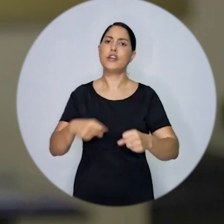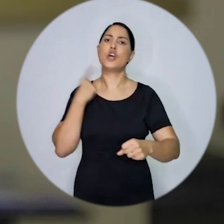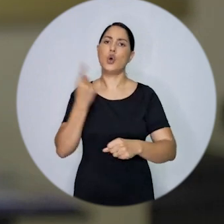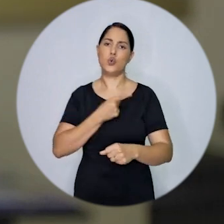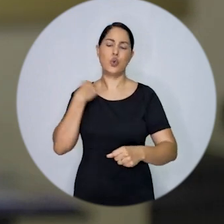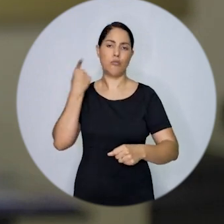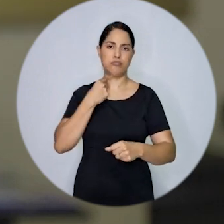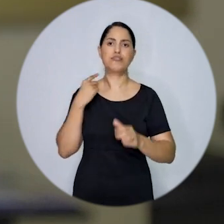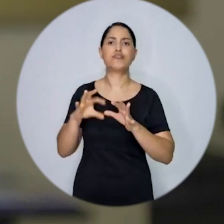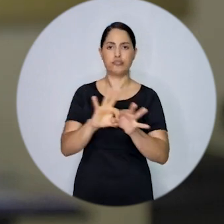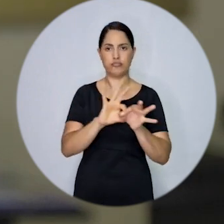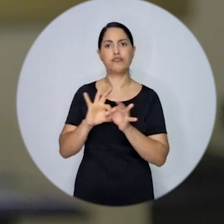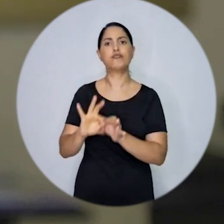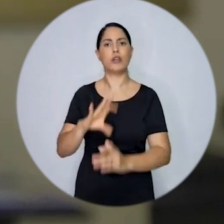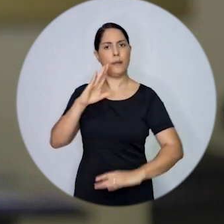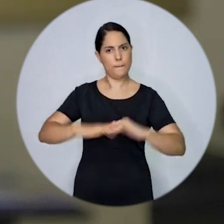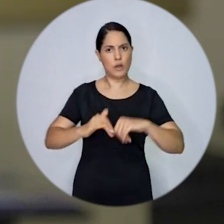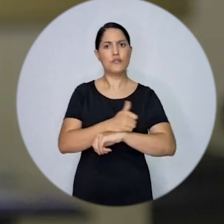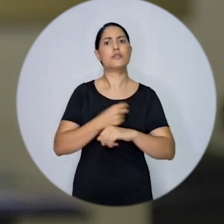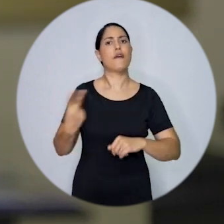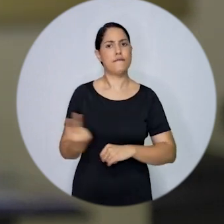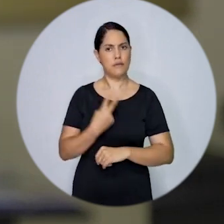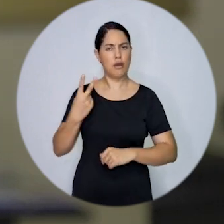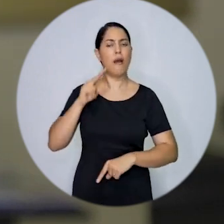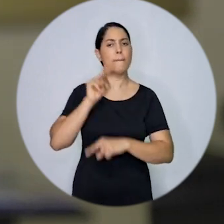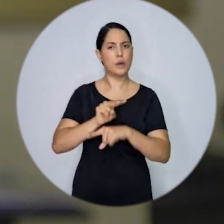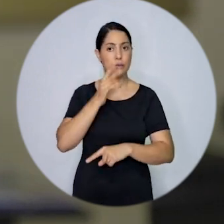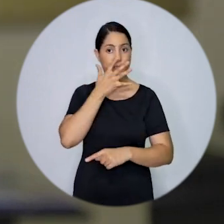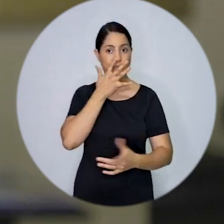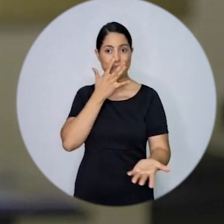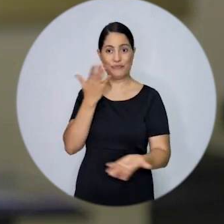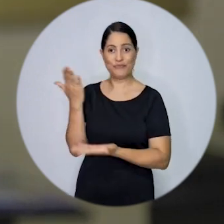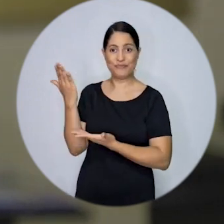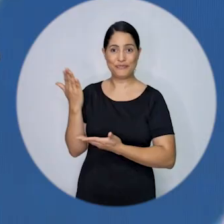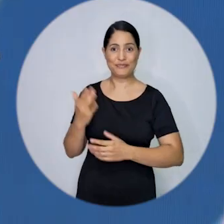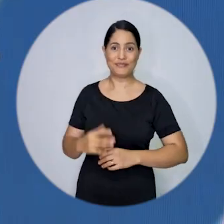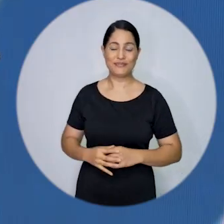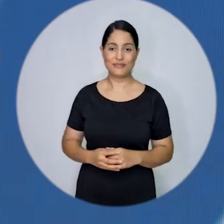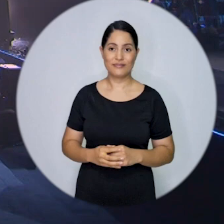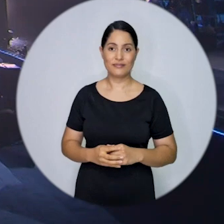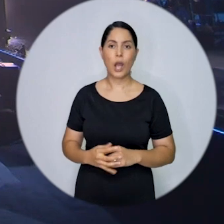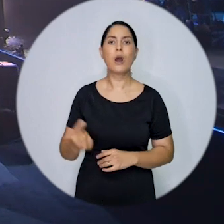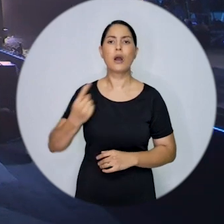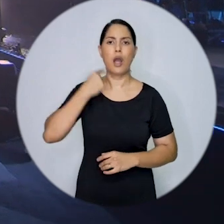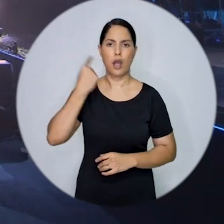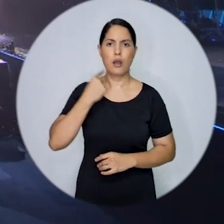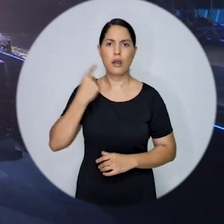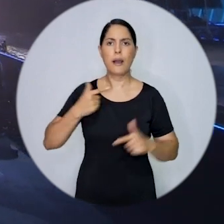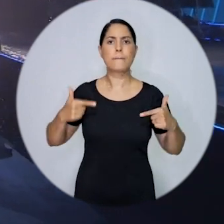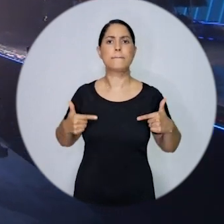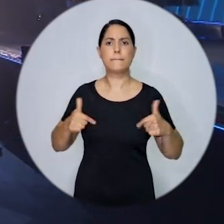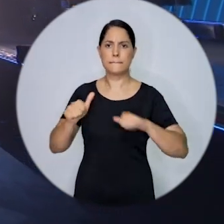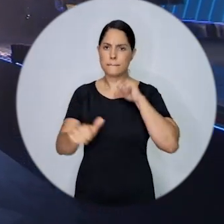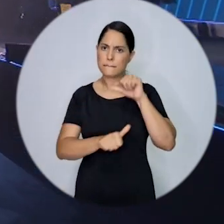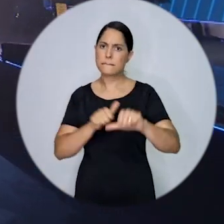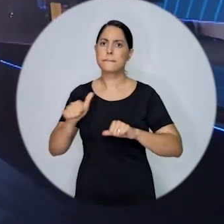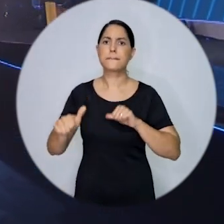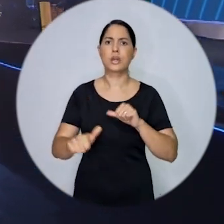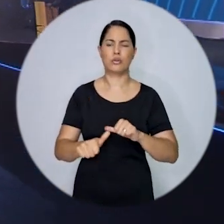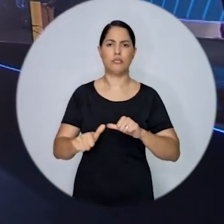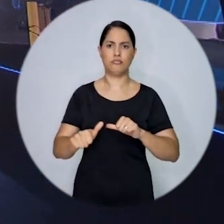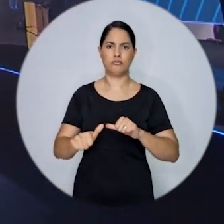advocacia por uma profissão cada vez mais valorizada e protegida. Confira. A advocacia mudou.